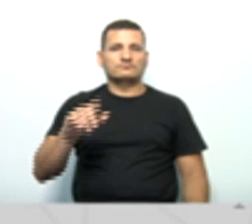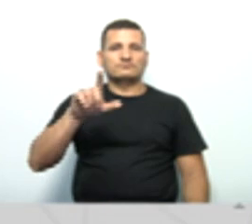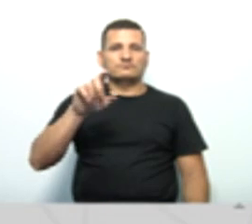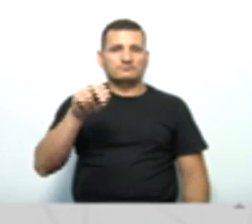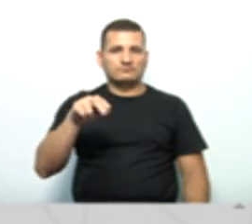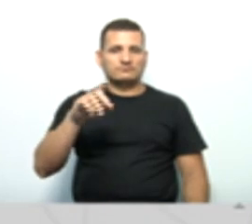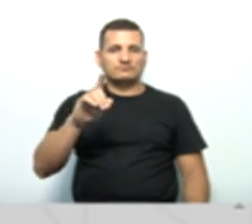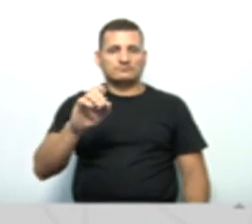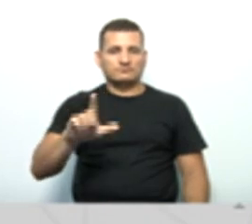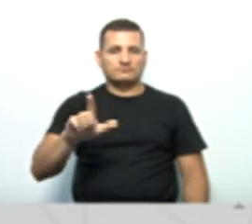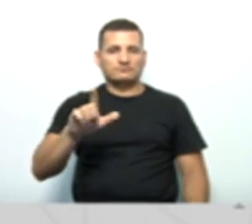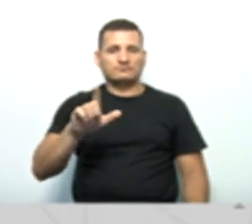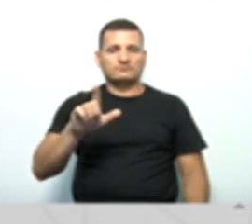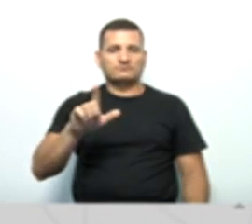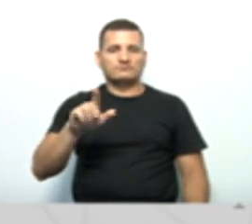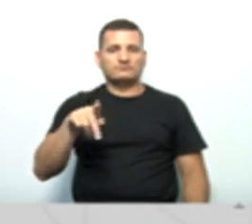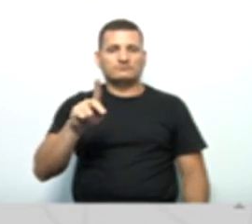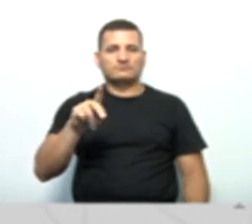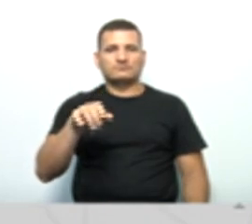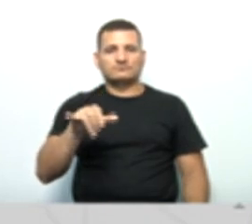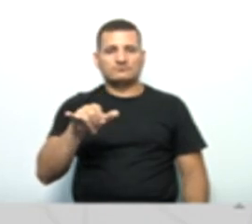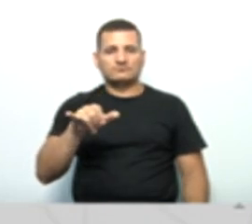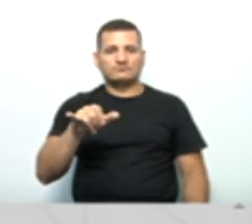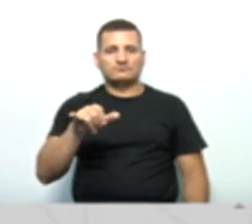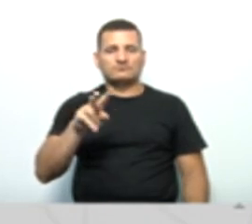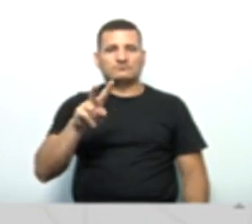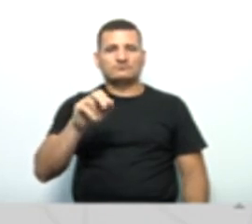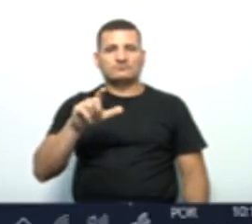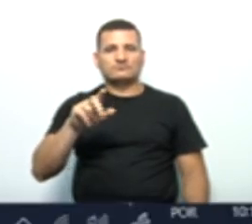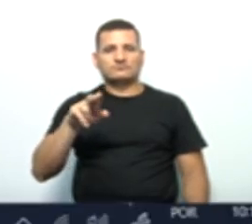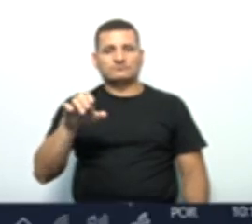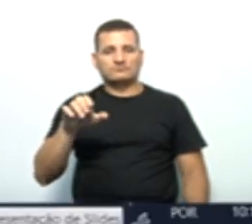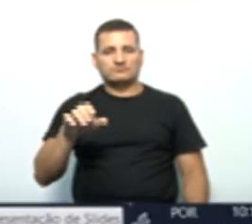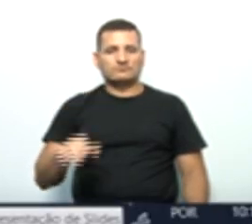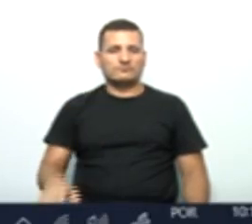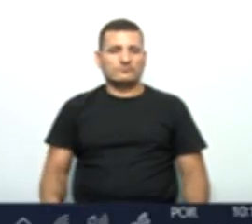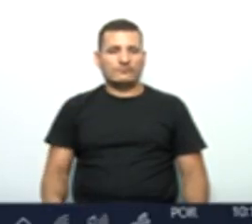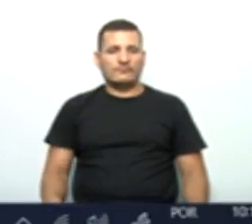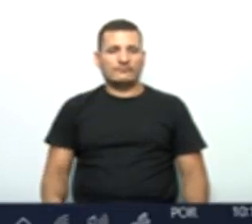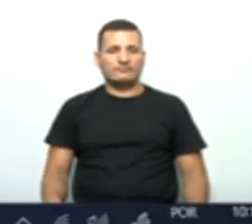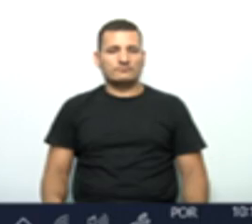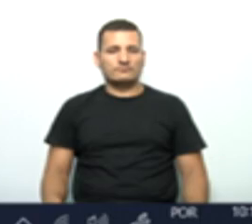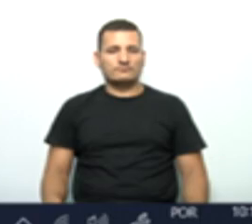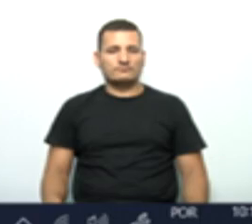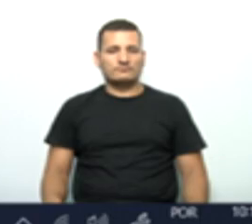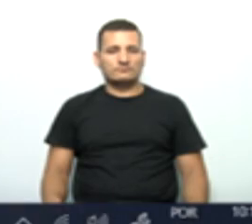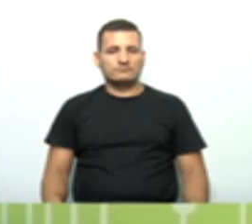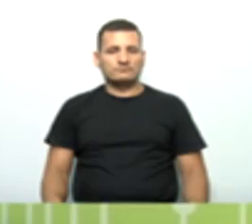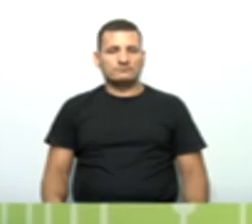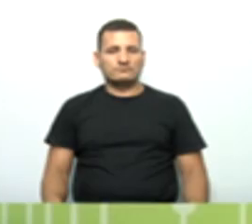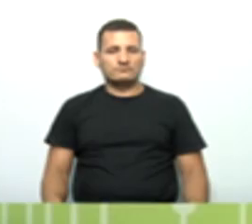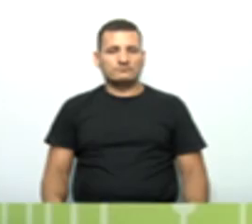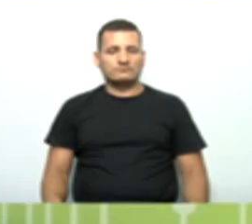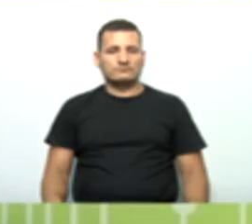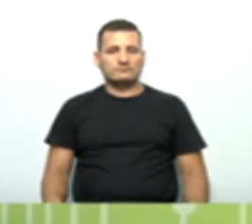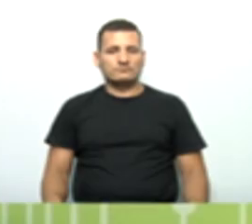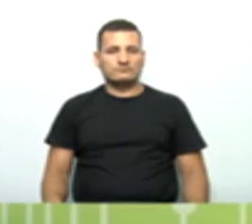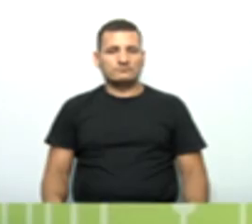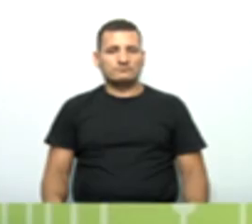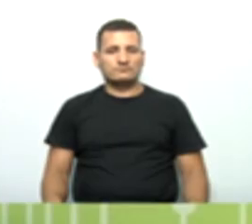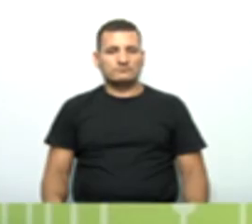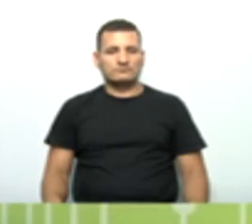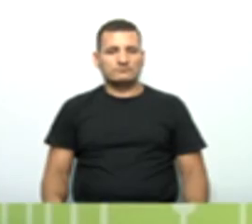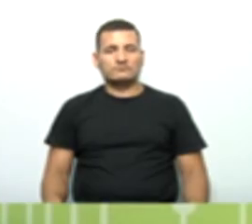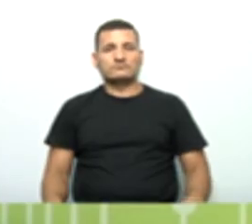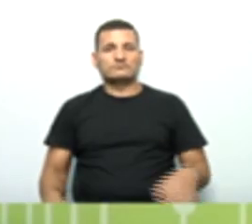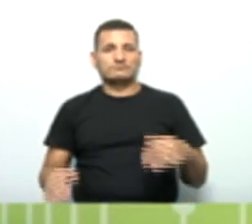del, key, valor e o get. Ok, meninos? Então, pode focar aqui. Então